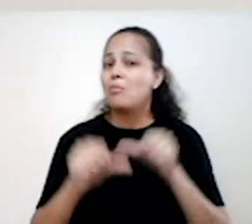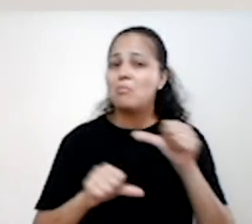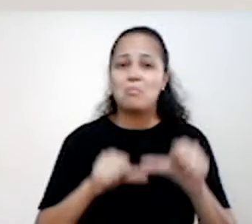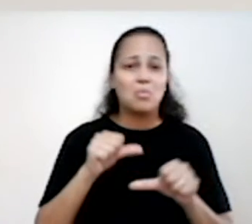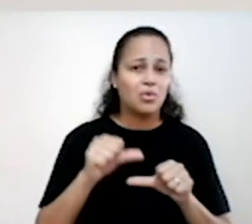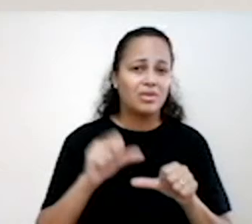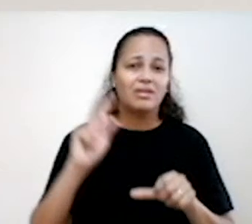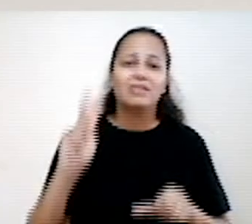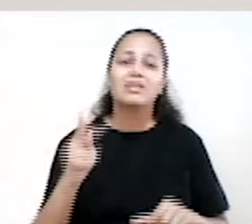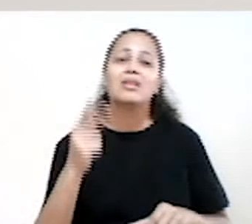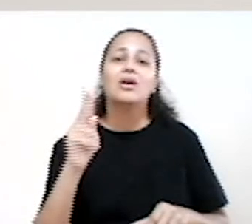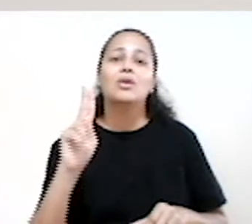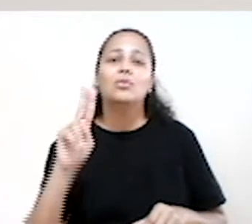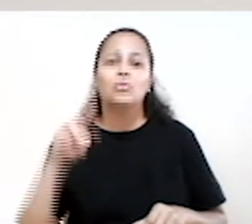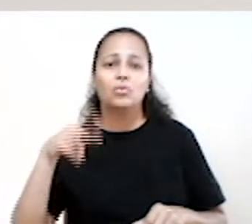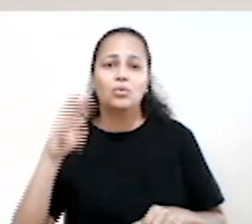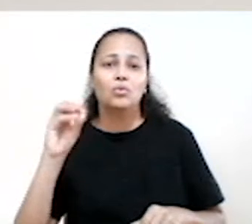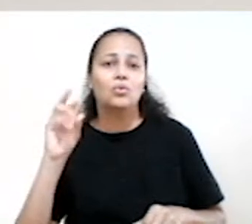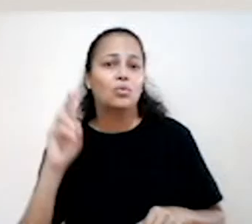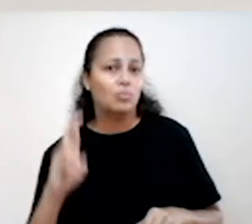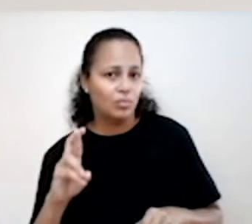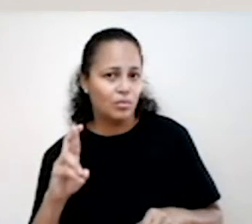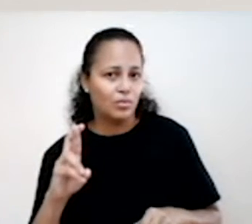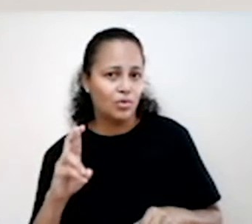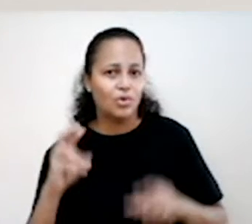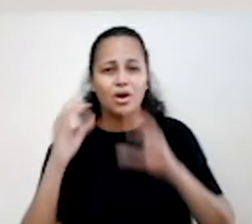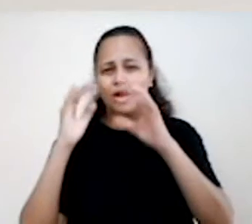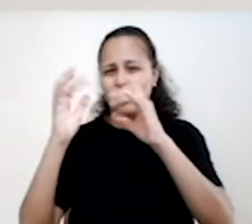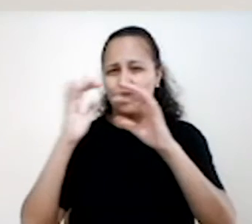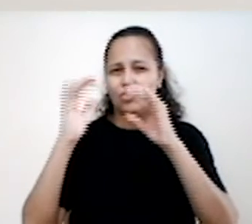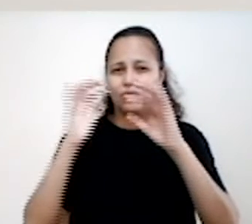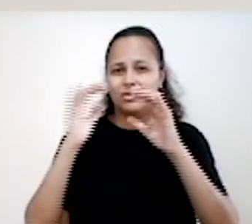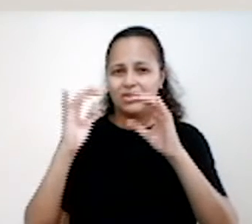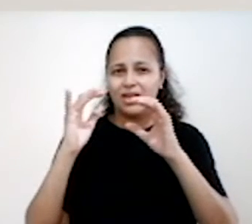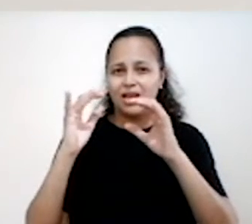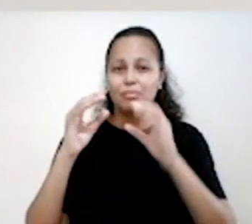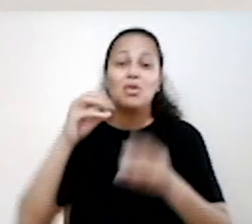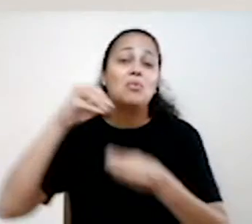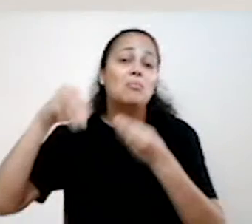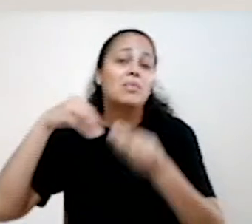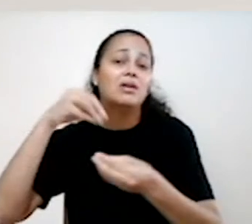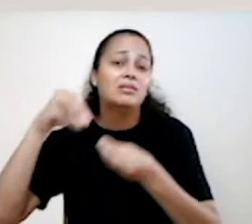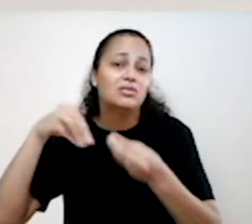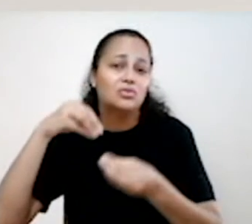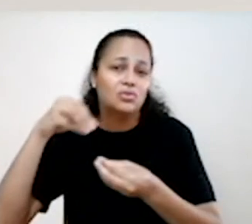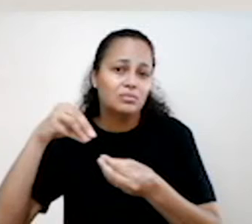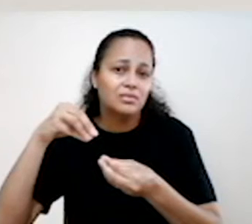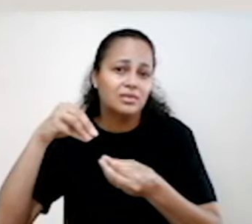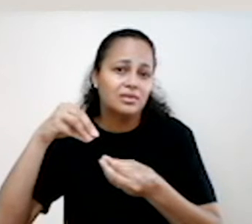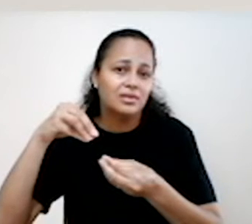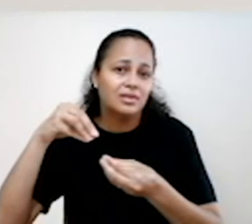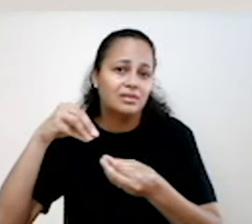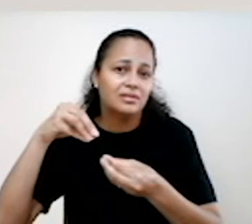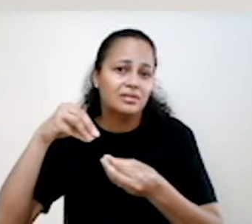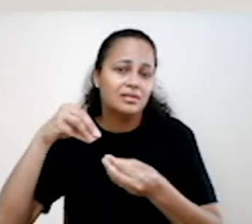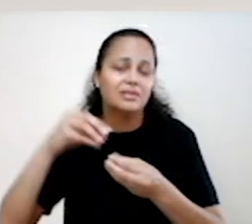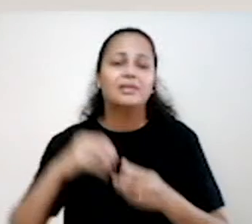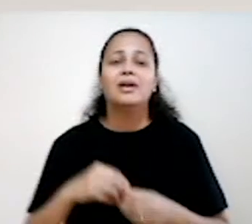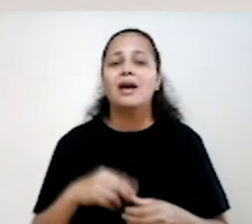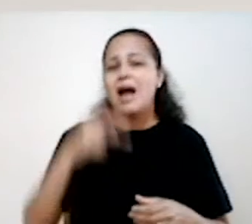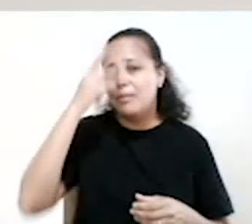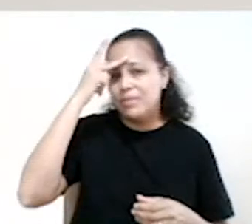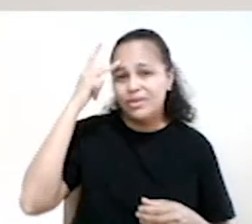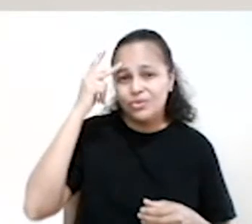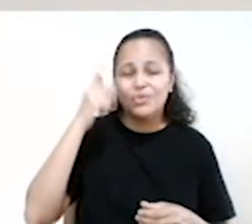função de alterações químicas no cérebro, como a liberação excessiva de cortisol, que é a substância responsável pelo estresse. Assim, a